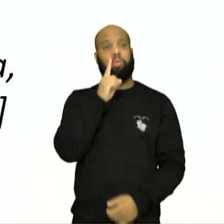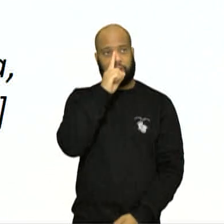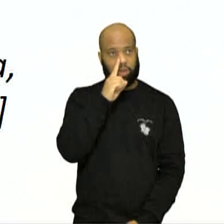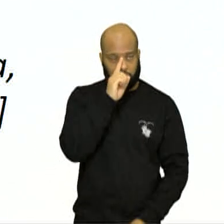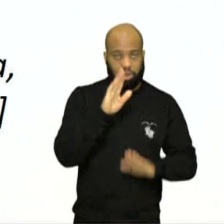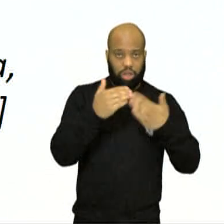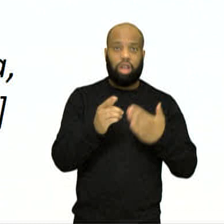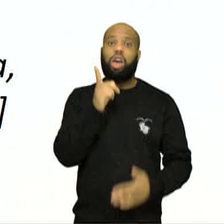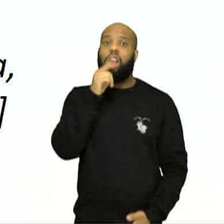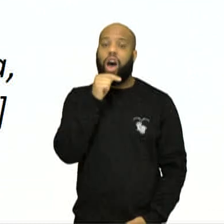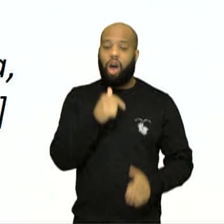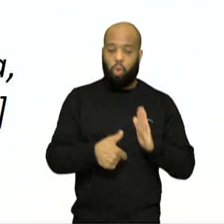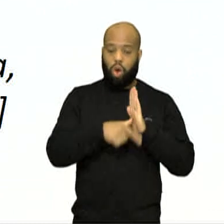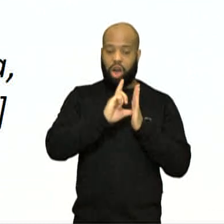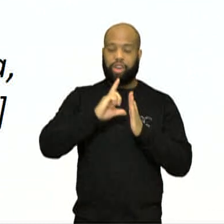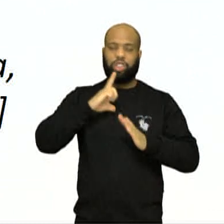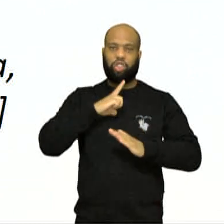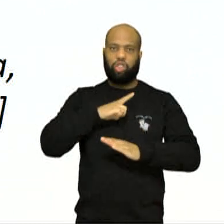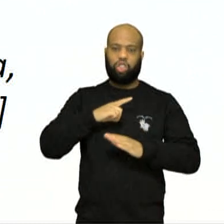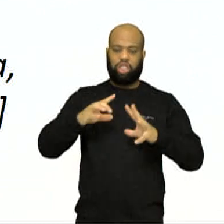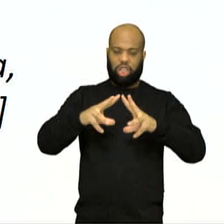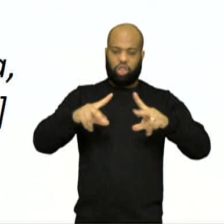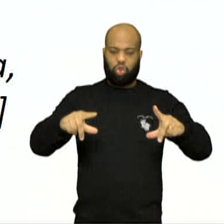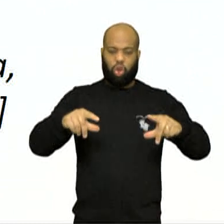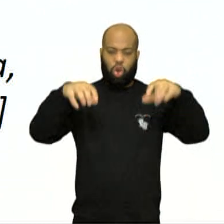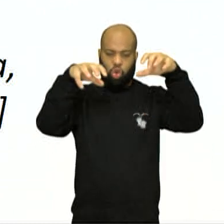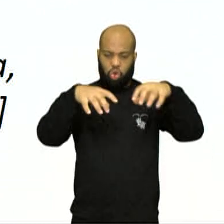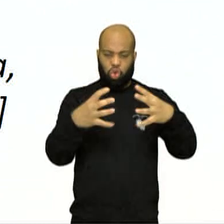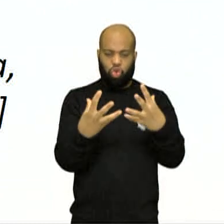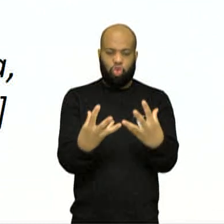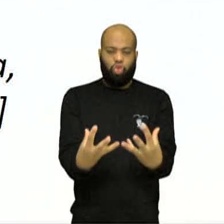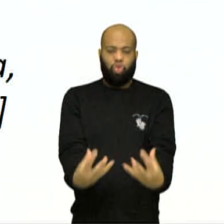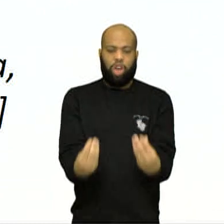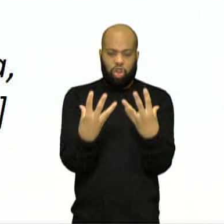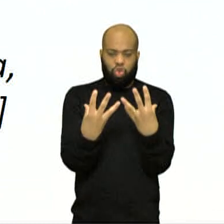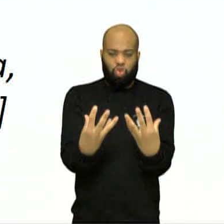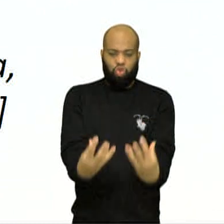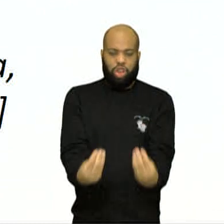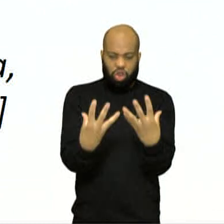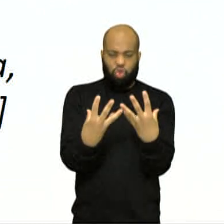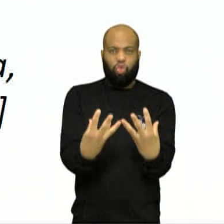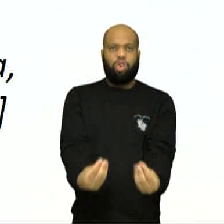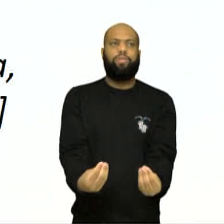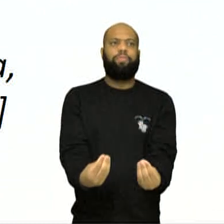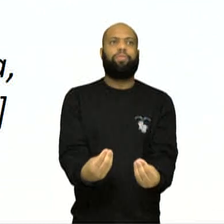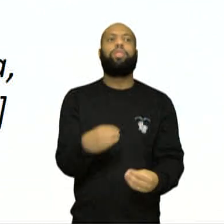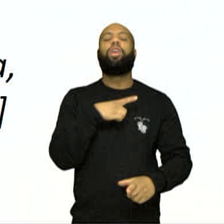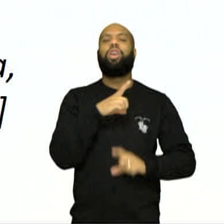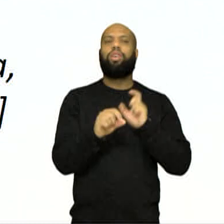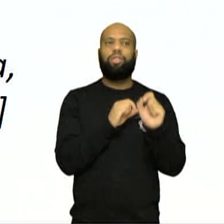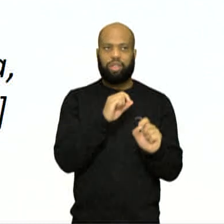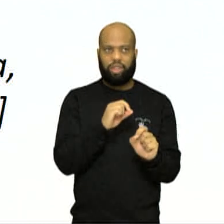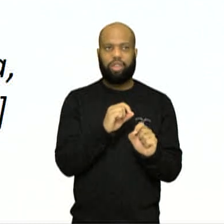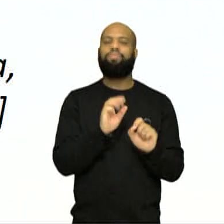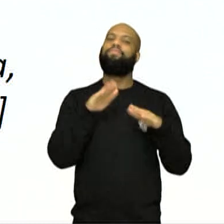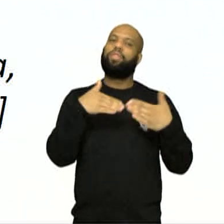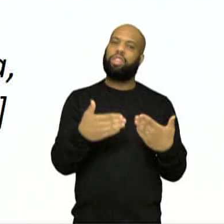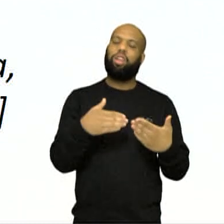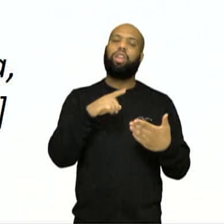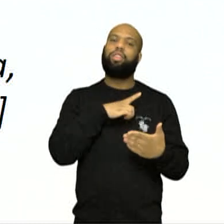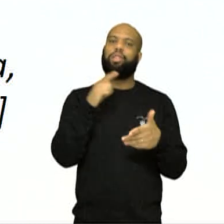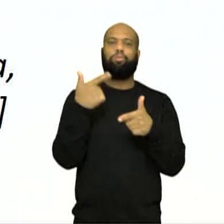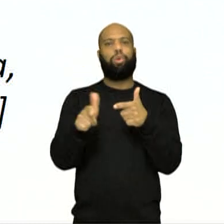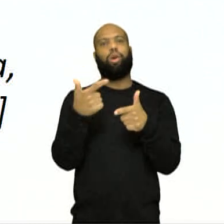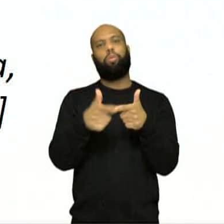aquela água que deveria infiltrar, ou seja, ser absorvida pelo solo, está de certa maneira sendo